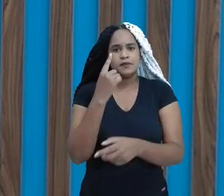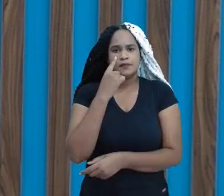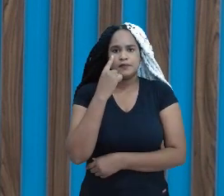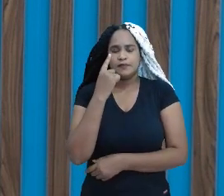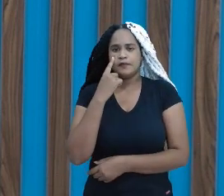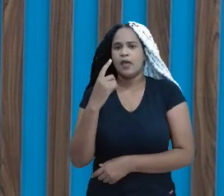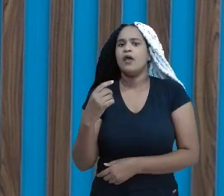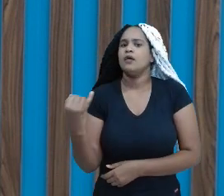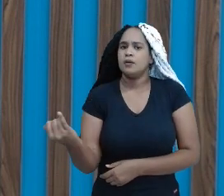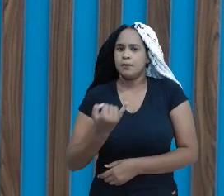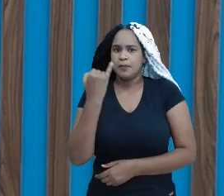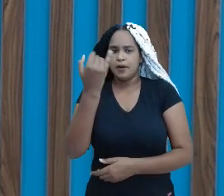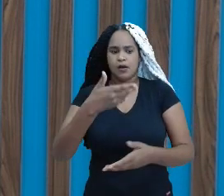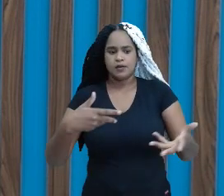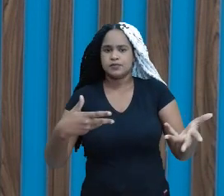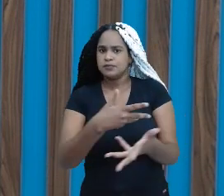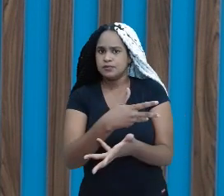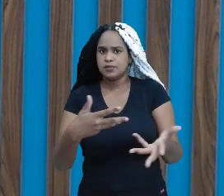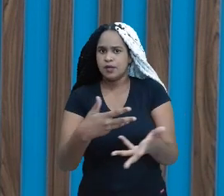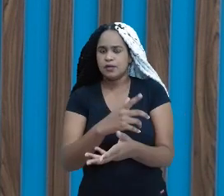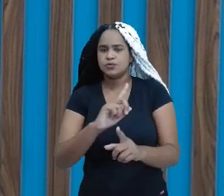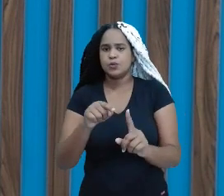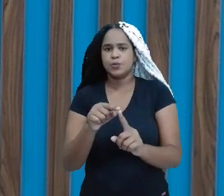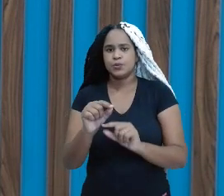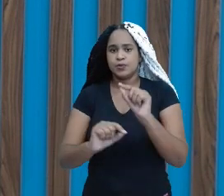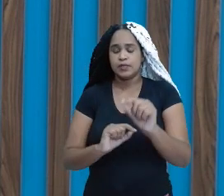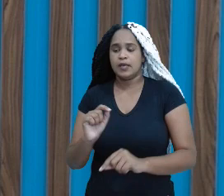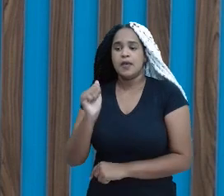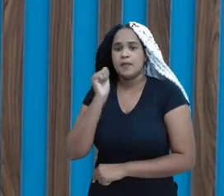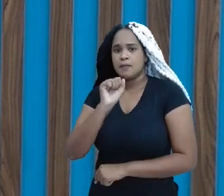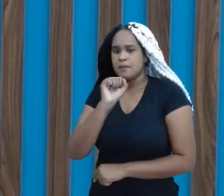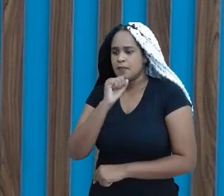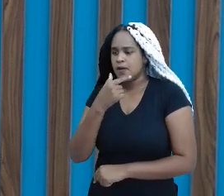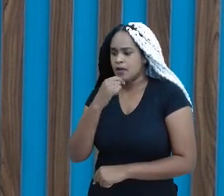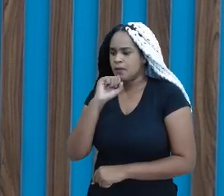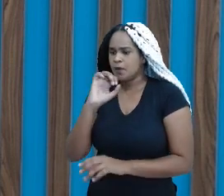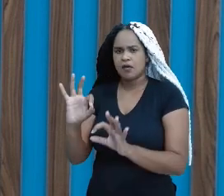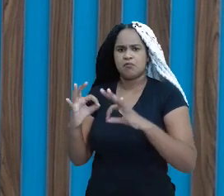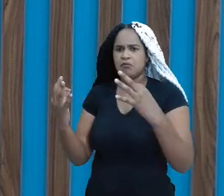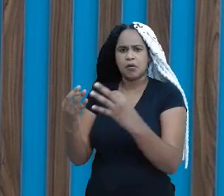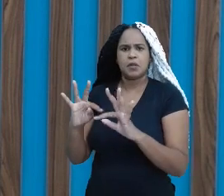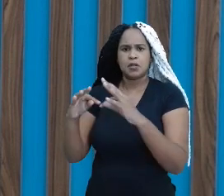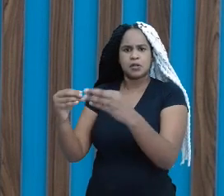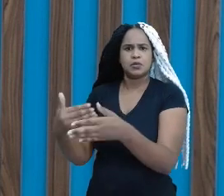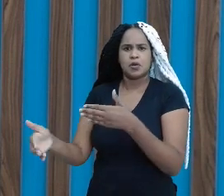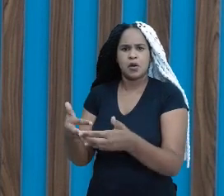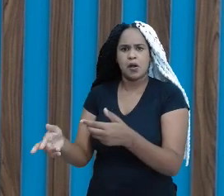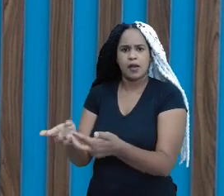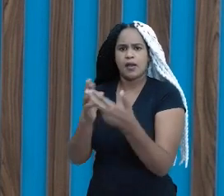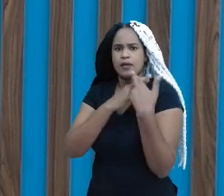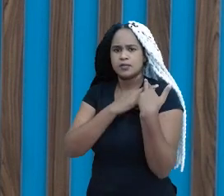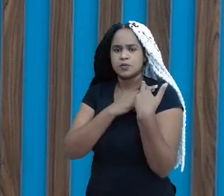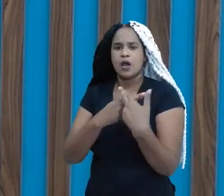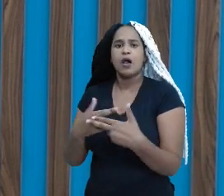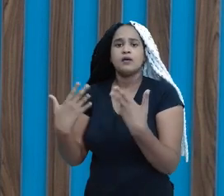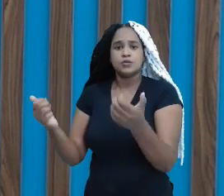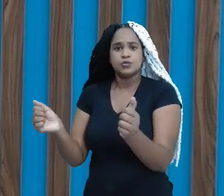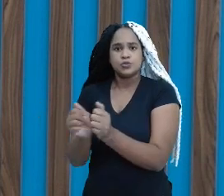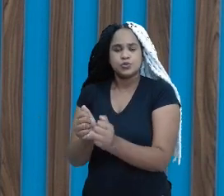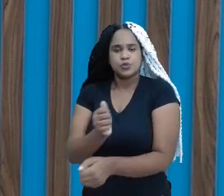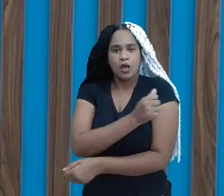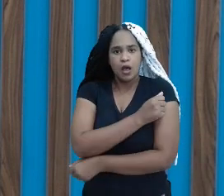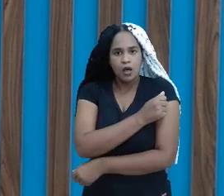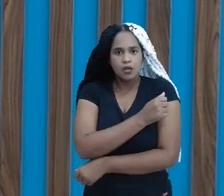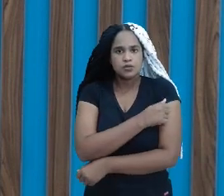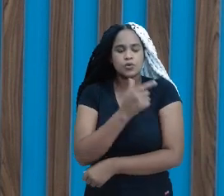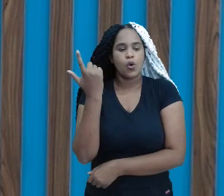essa articulação para que o pai, para que a mãe, para que a família como um todo, né, que acompanha esse estudante,